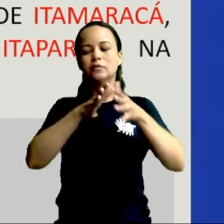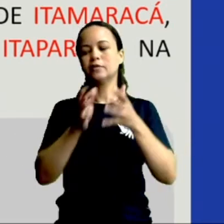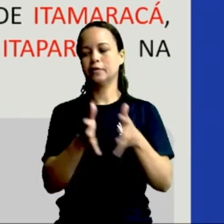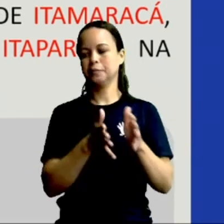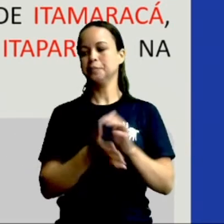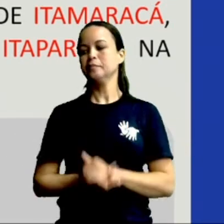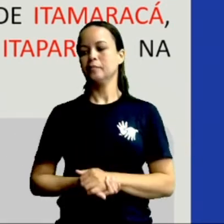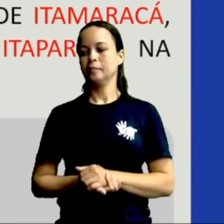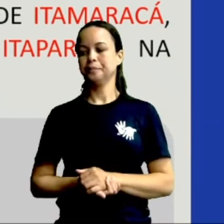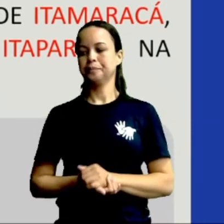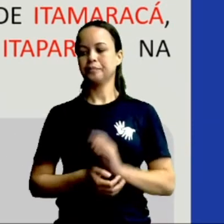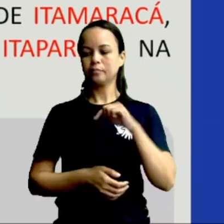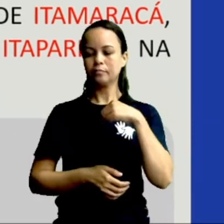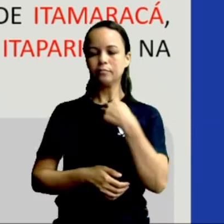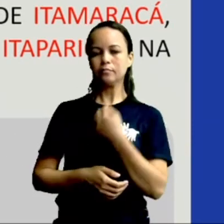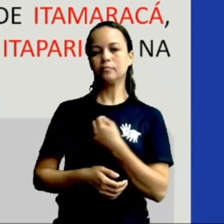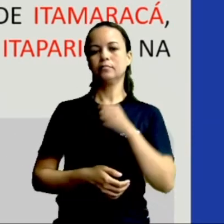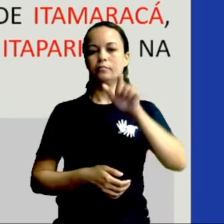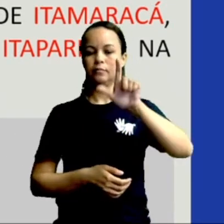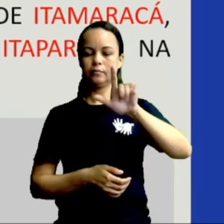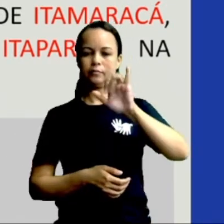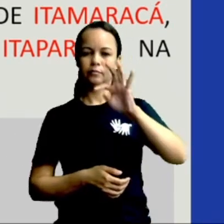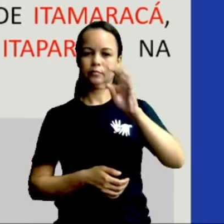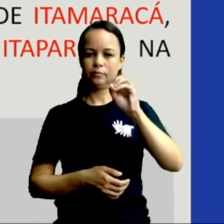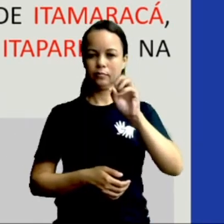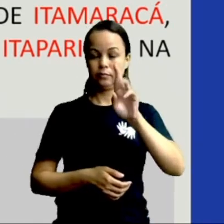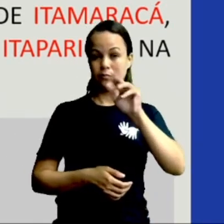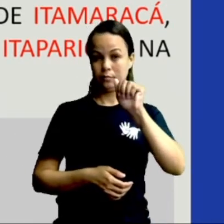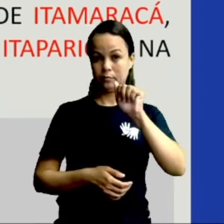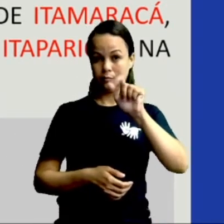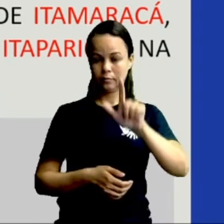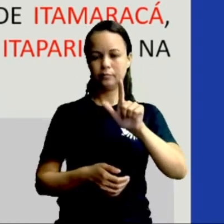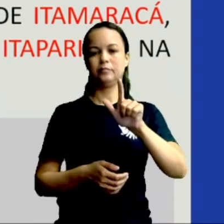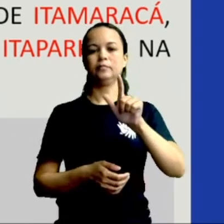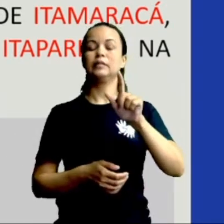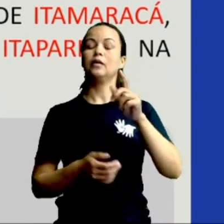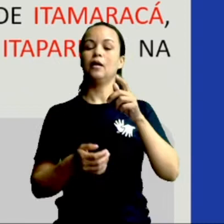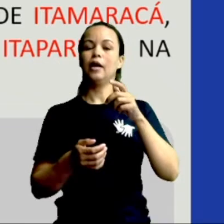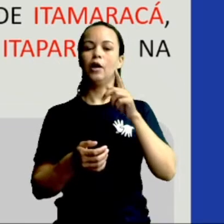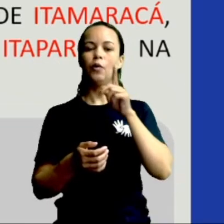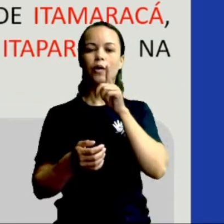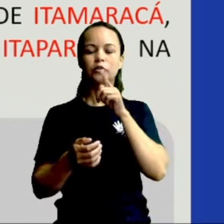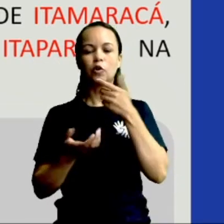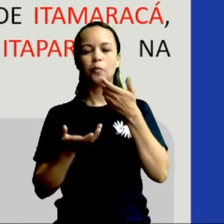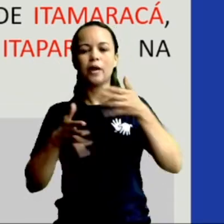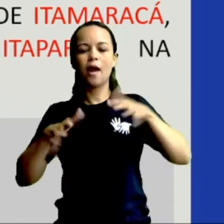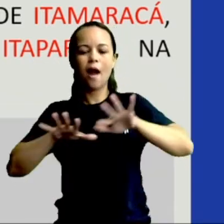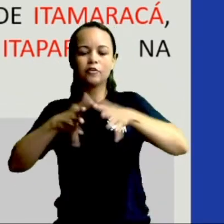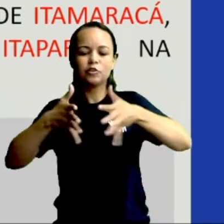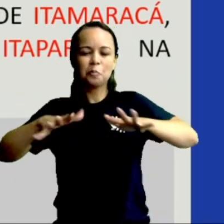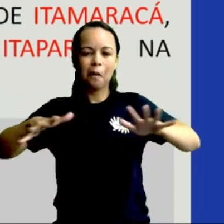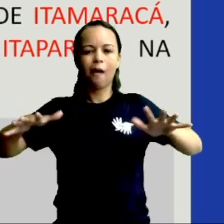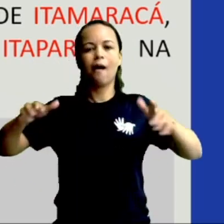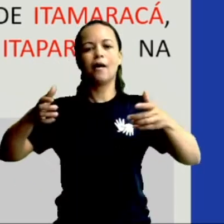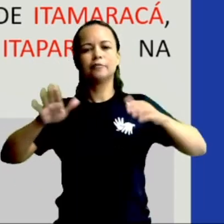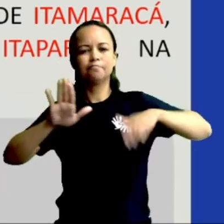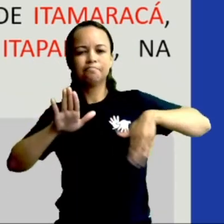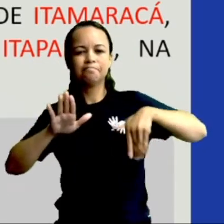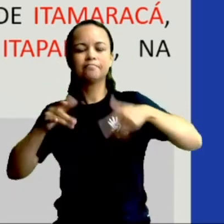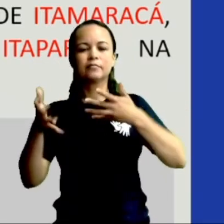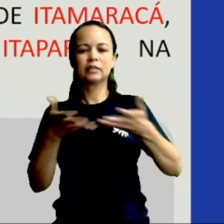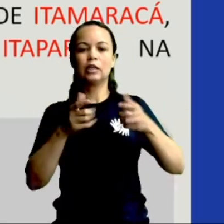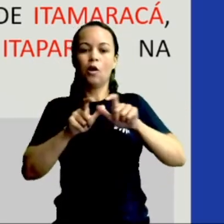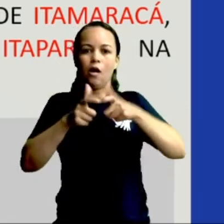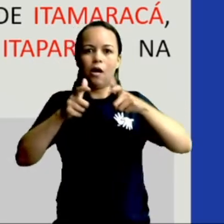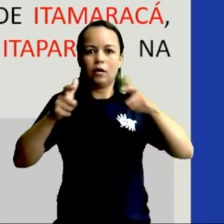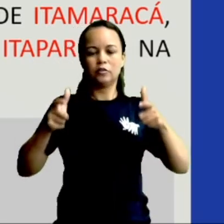Sobre o nosso litoral, né? Nosso litoral, nossas praias. O litoral da região Nordeste é extenso e aí nós